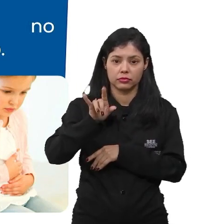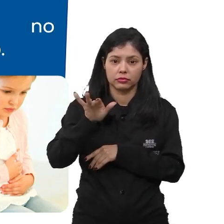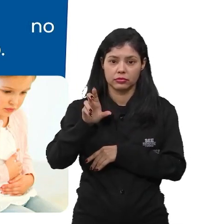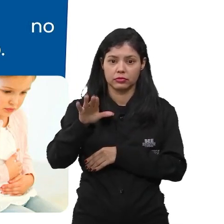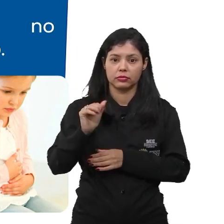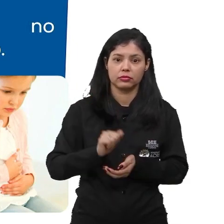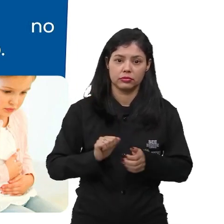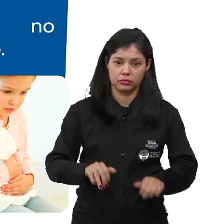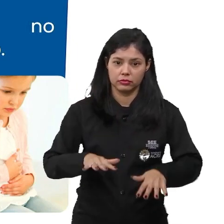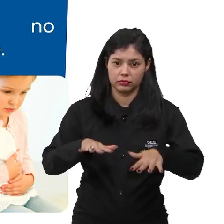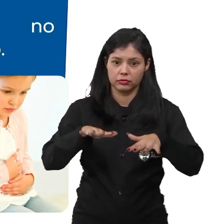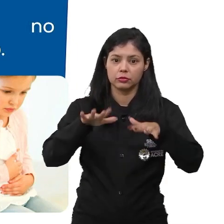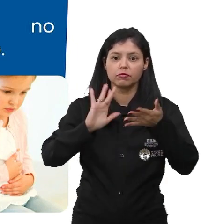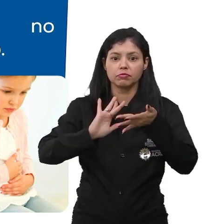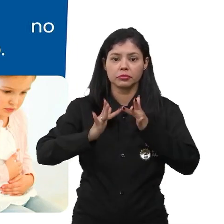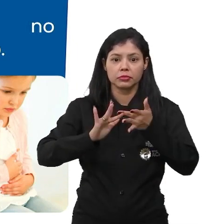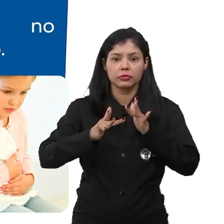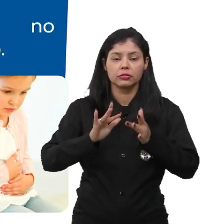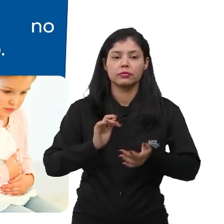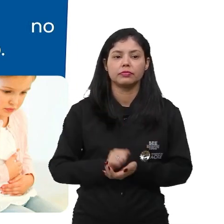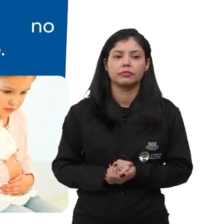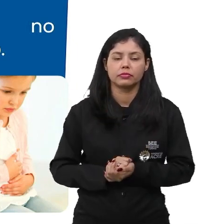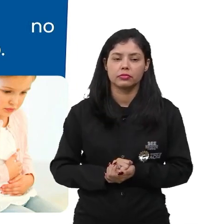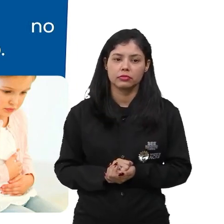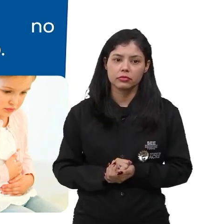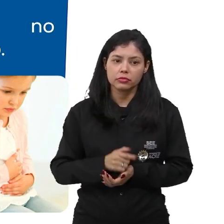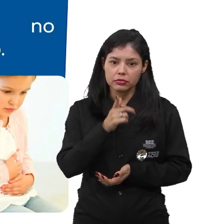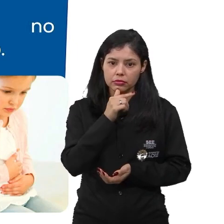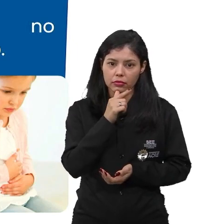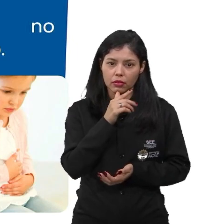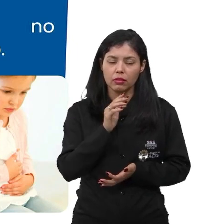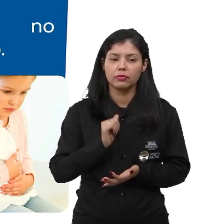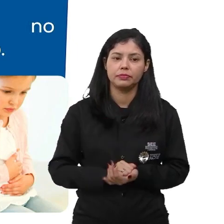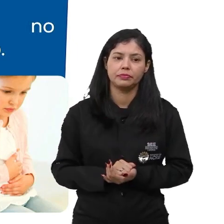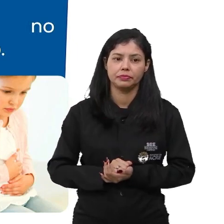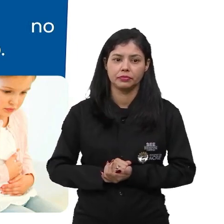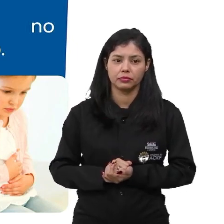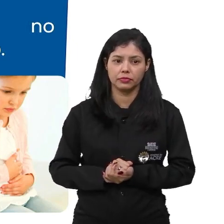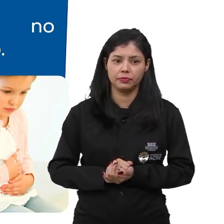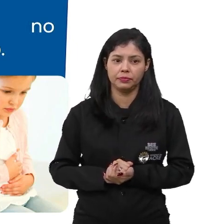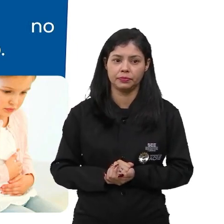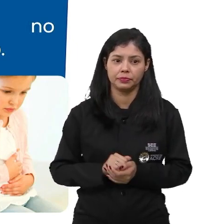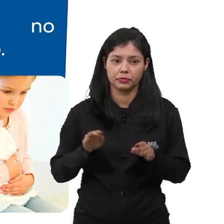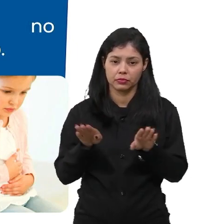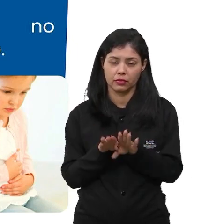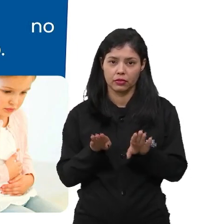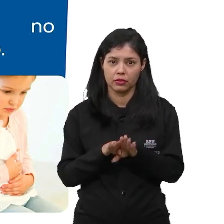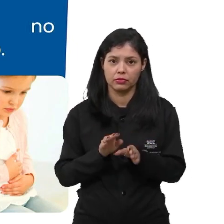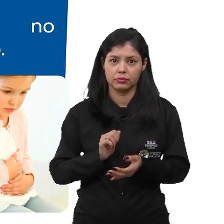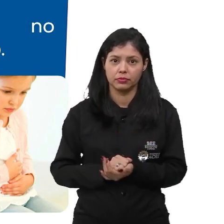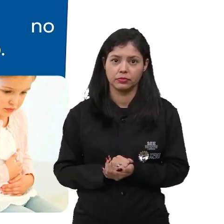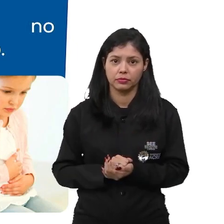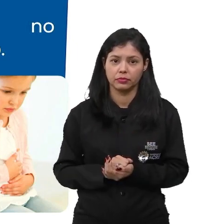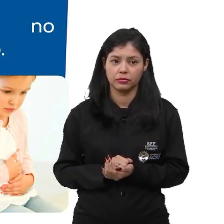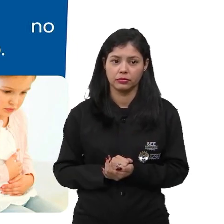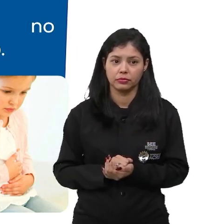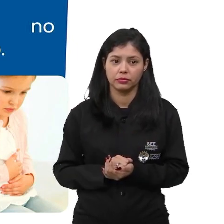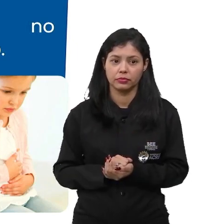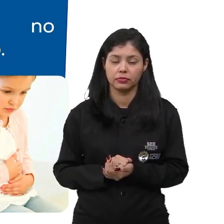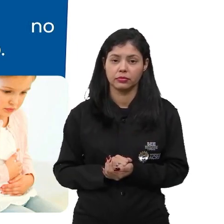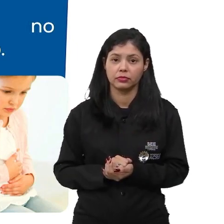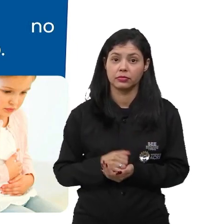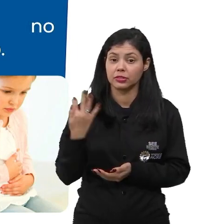um alagamento, você teve contato ali, né, com a água, né, do alagamento, começou a sentir dor